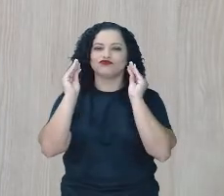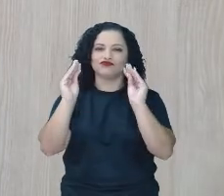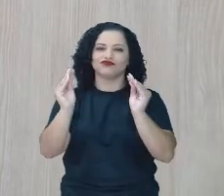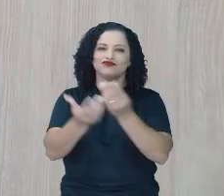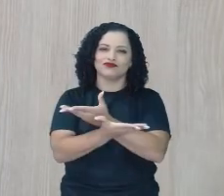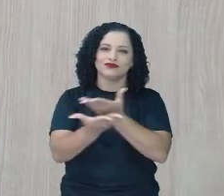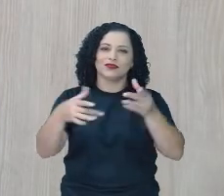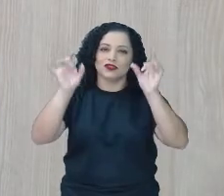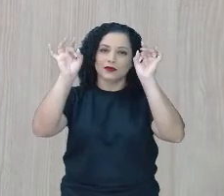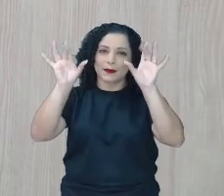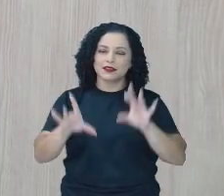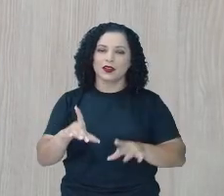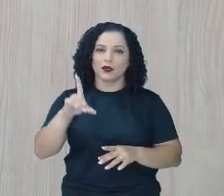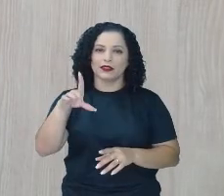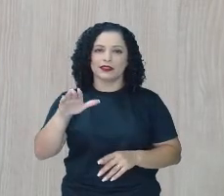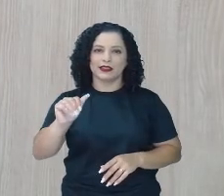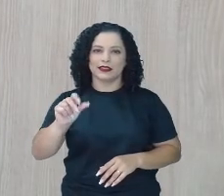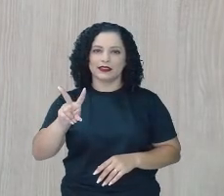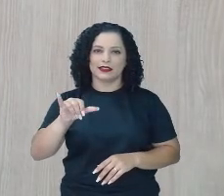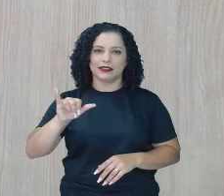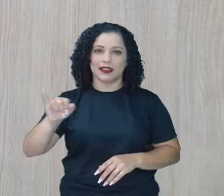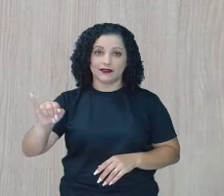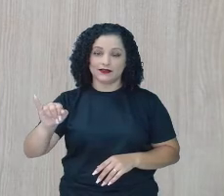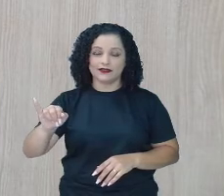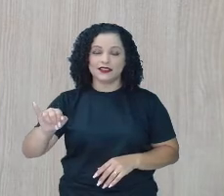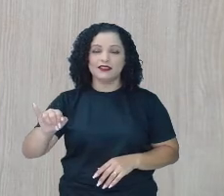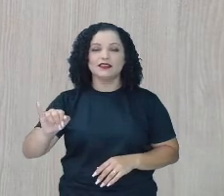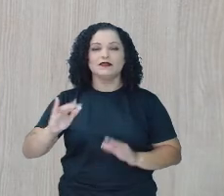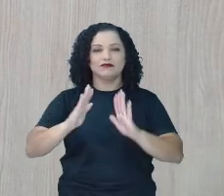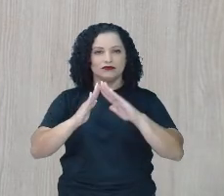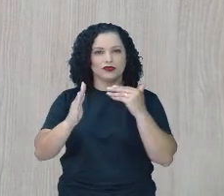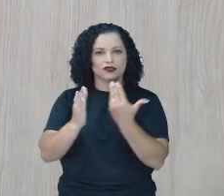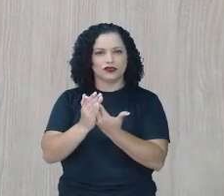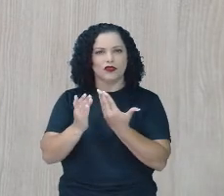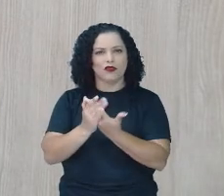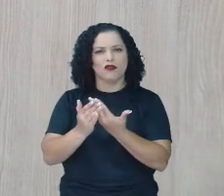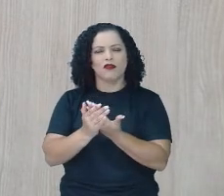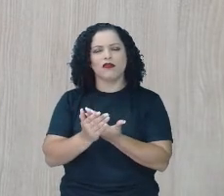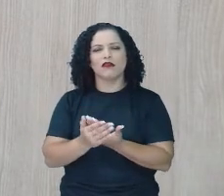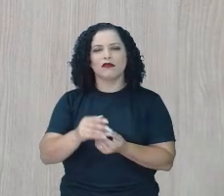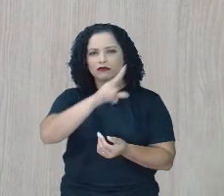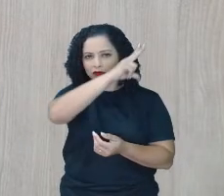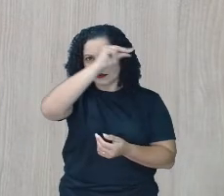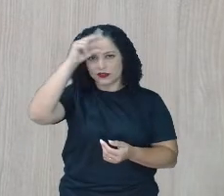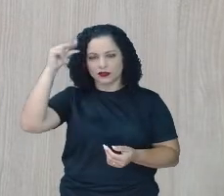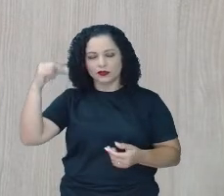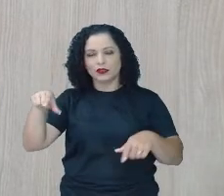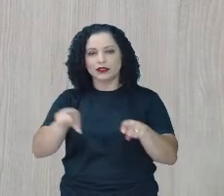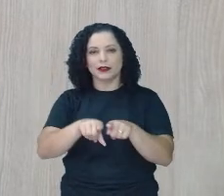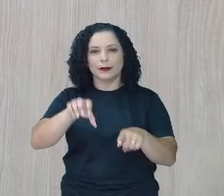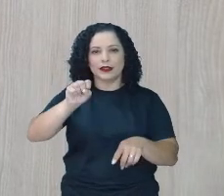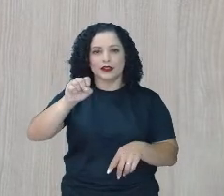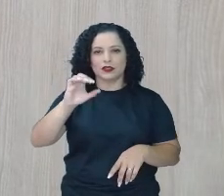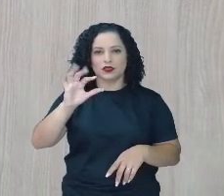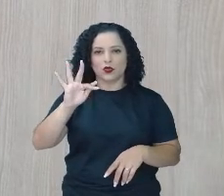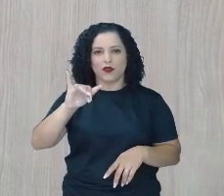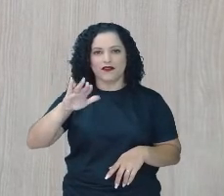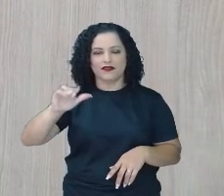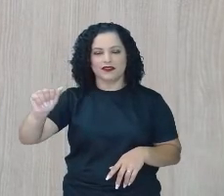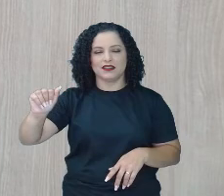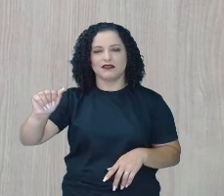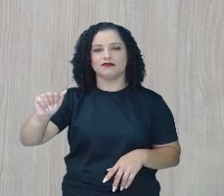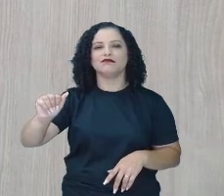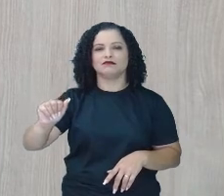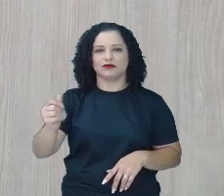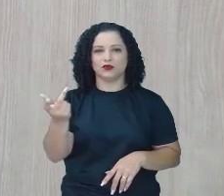para Davi, da Escola Arquiteto Alexandre Muniz de Oliveira, e para Sofia, da Escola Arquiteto também, da mesma escola, né? Arquiteto